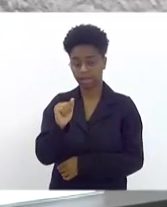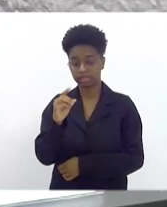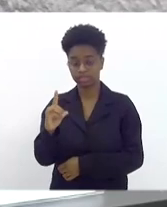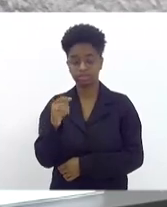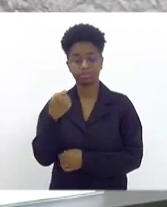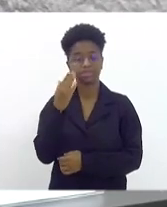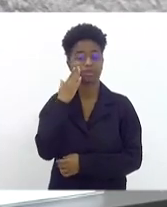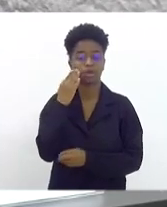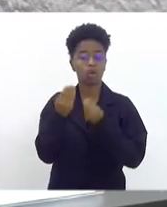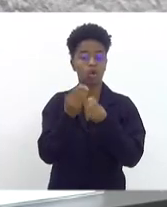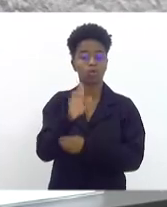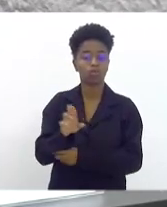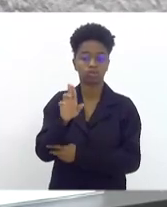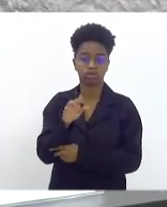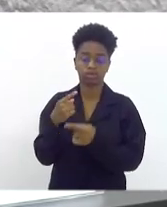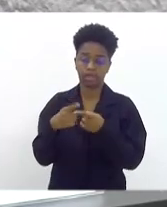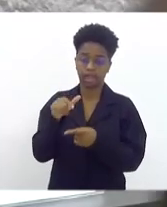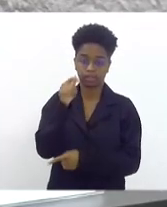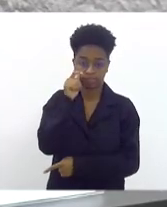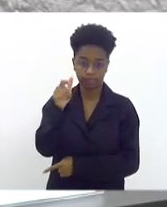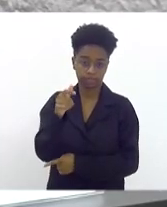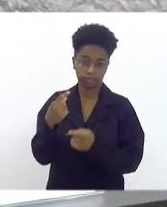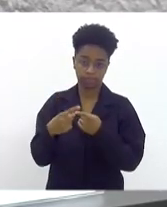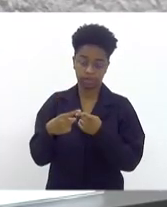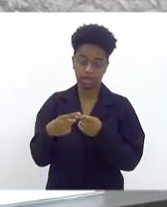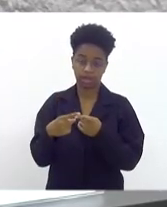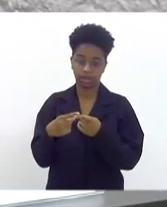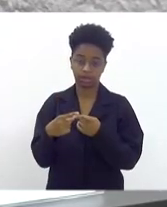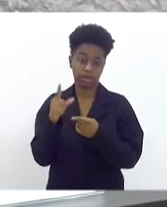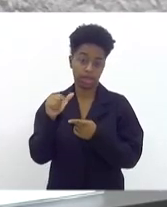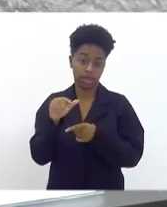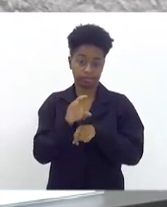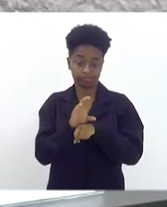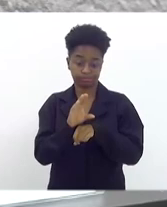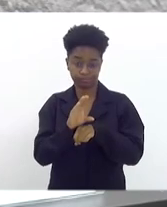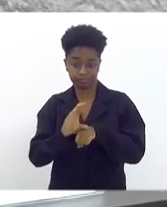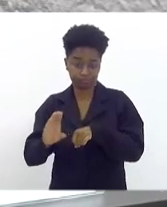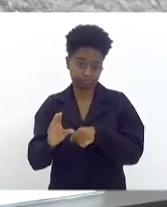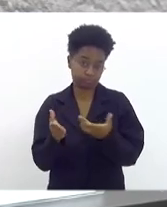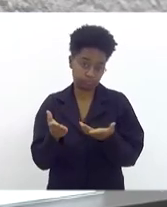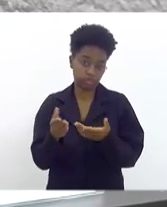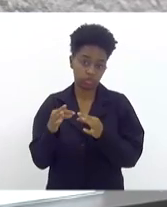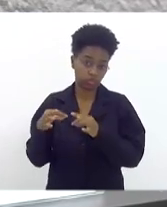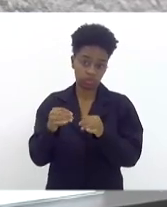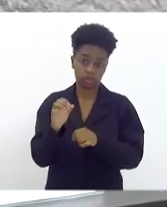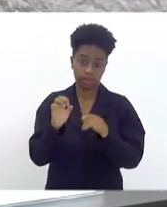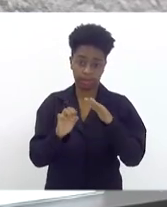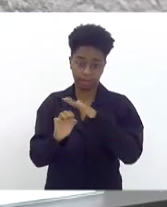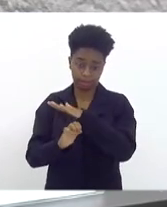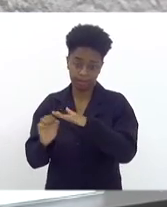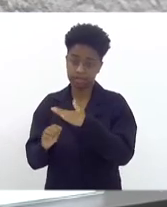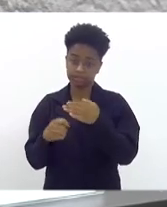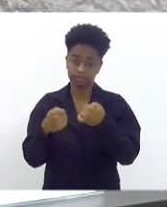isso. Isso é uma coisa interessante, porque é um recurso, né? Todas as empresas, corporações têm compliance, ver